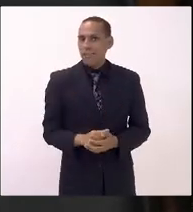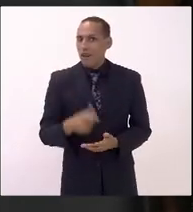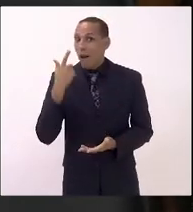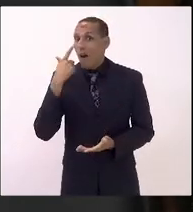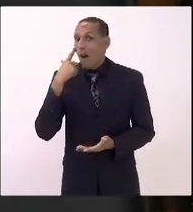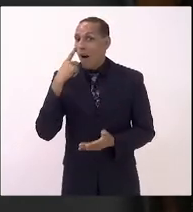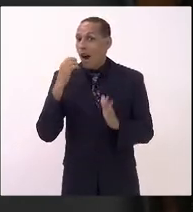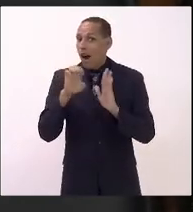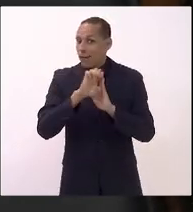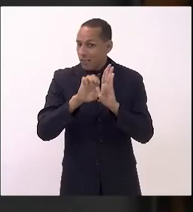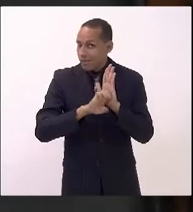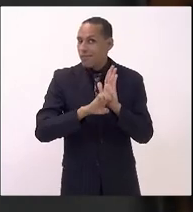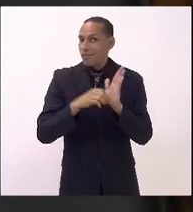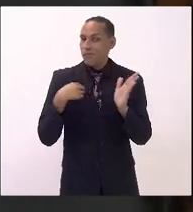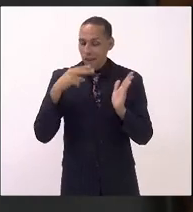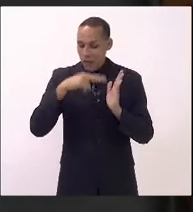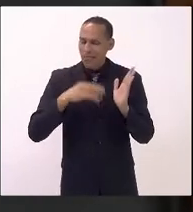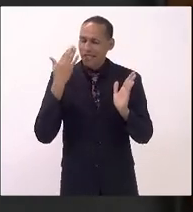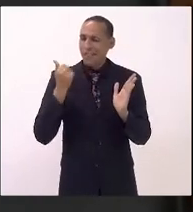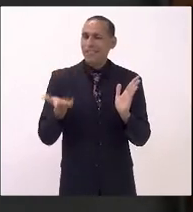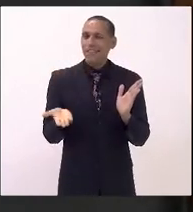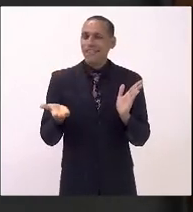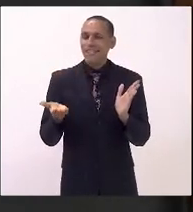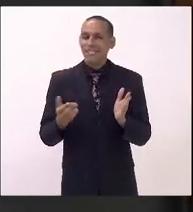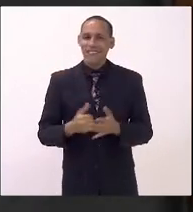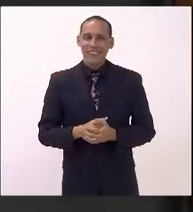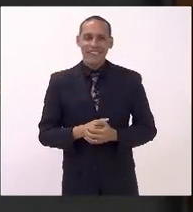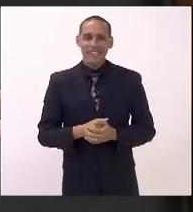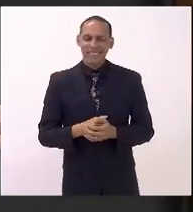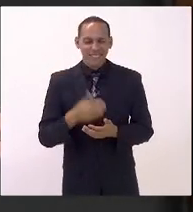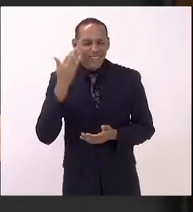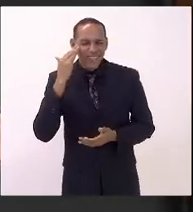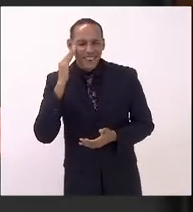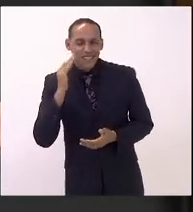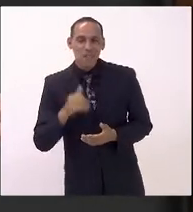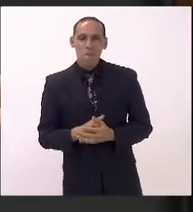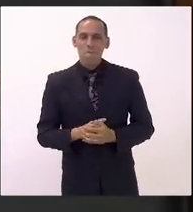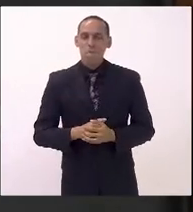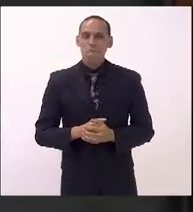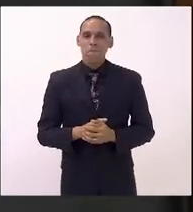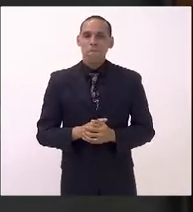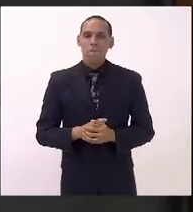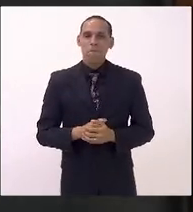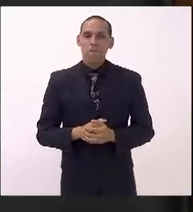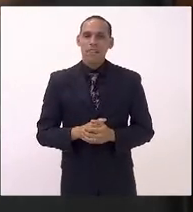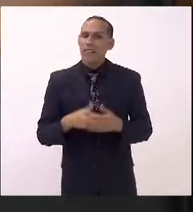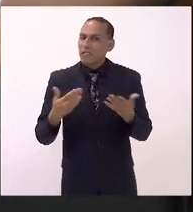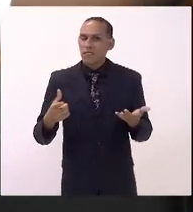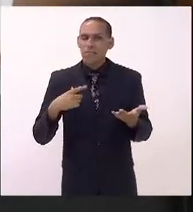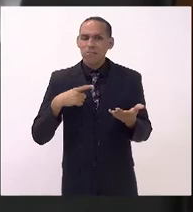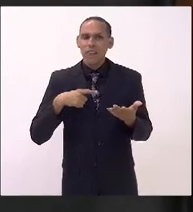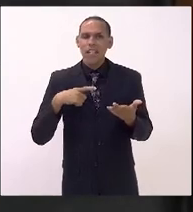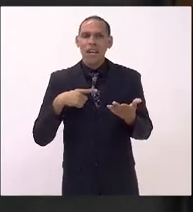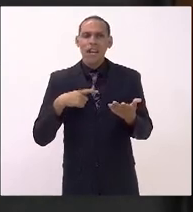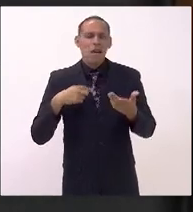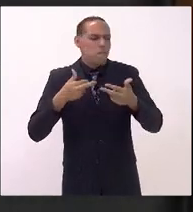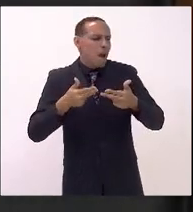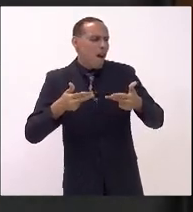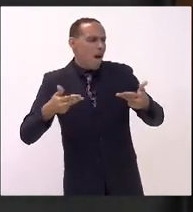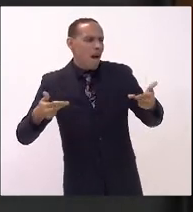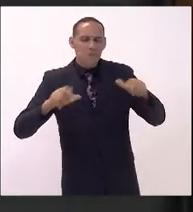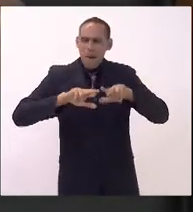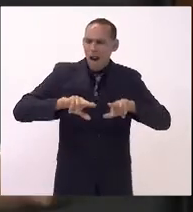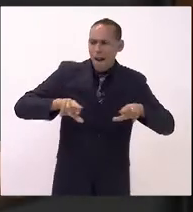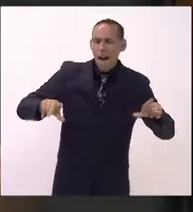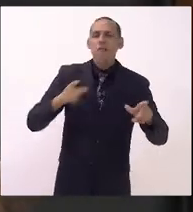estatuto. Eu sei ler. Entende? Tem pulverização para tudo, vontade para tudo, mas as pessoas